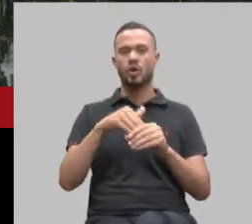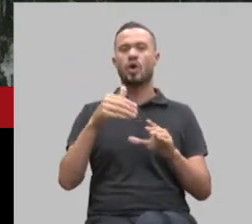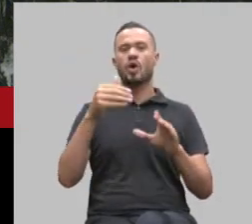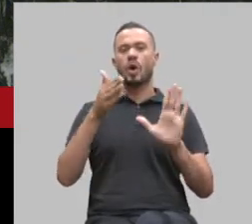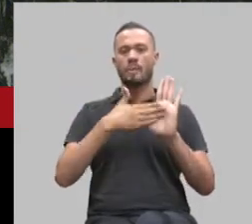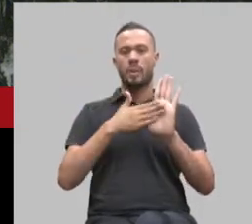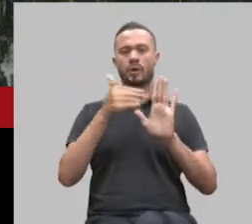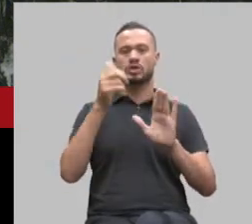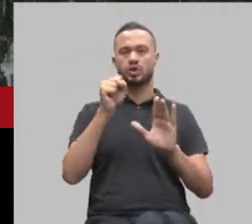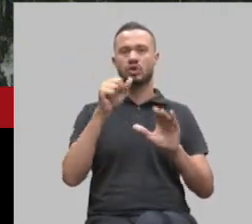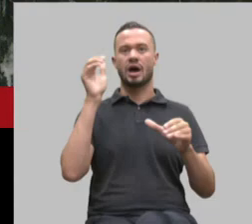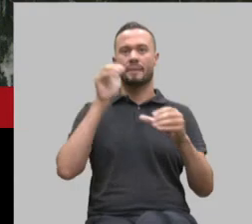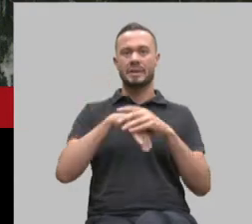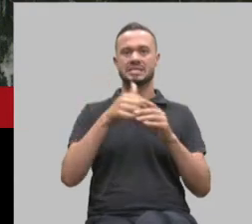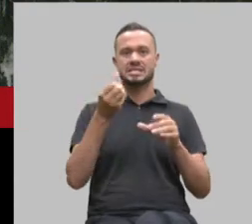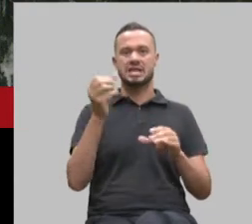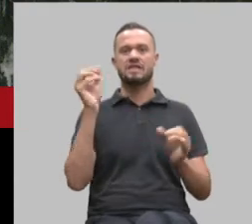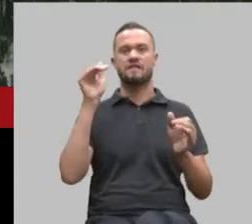com 60